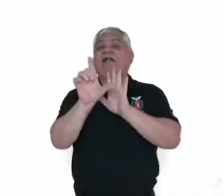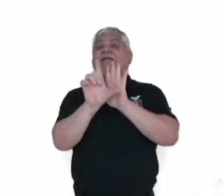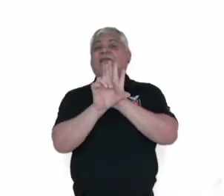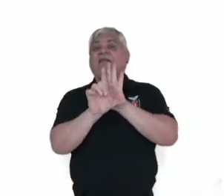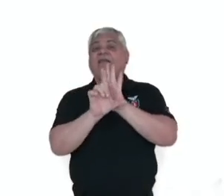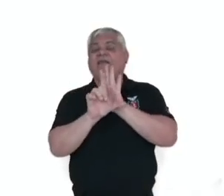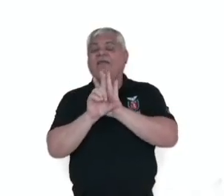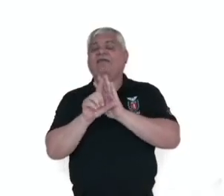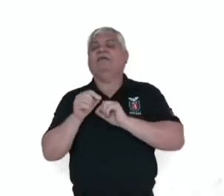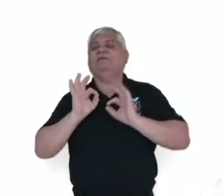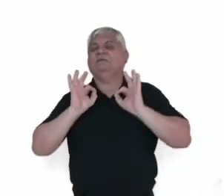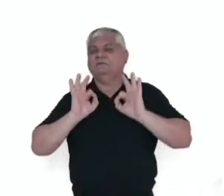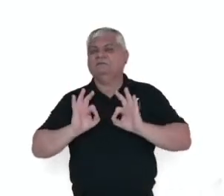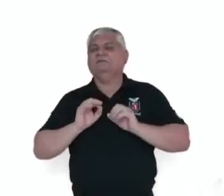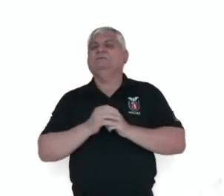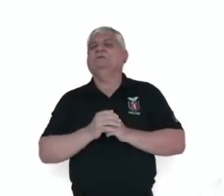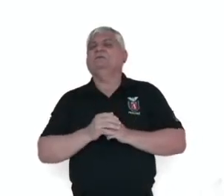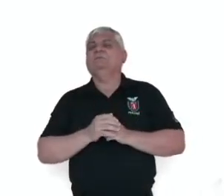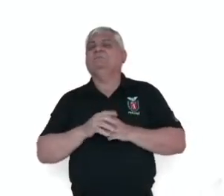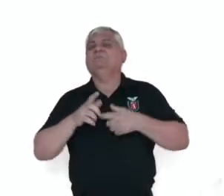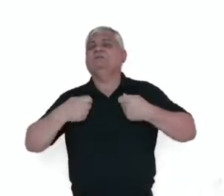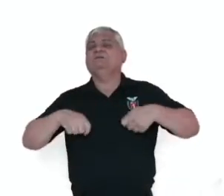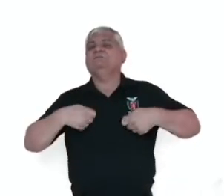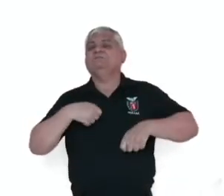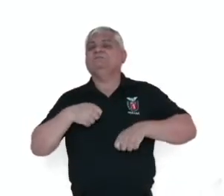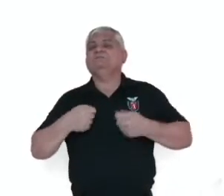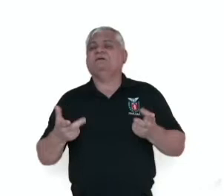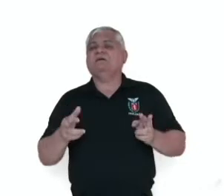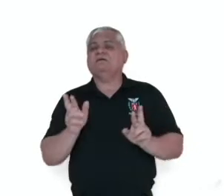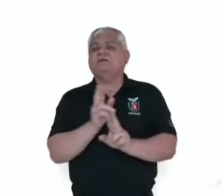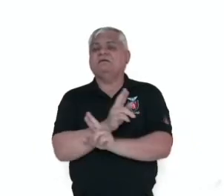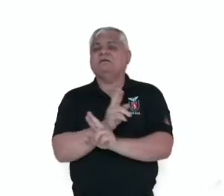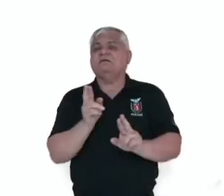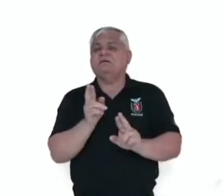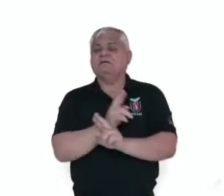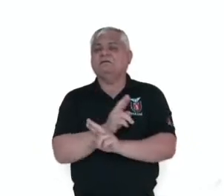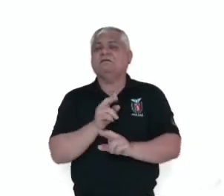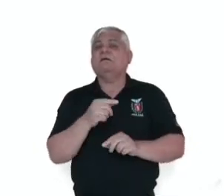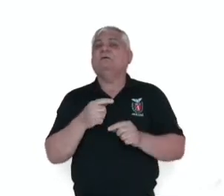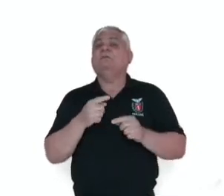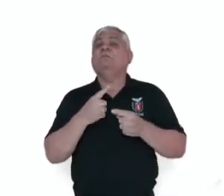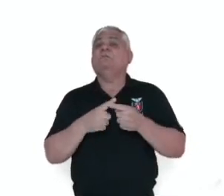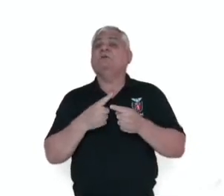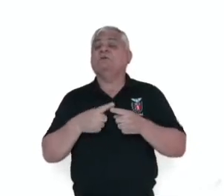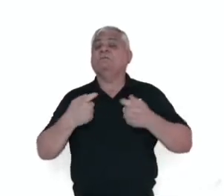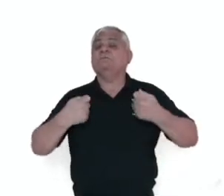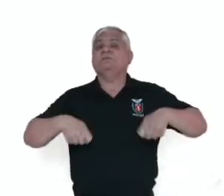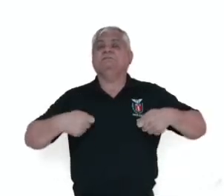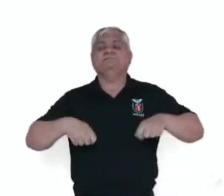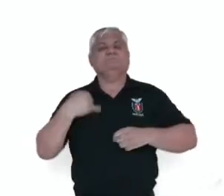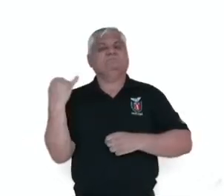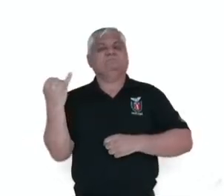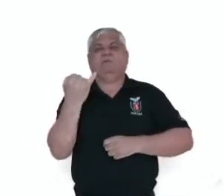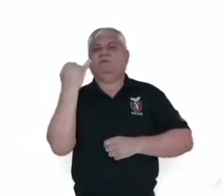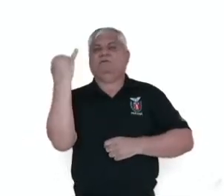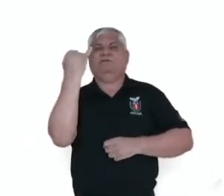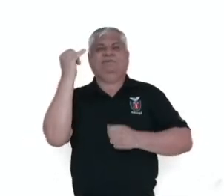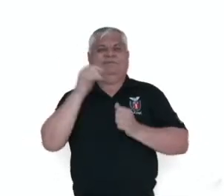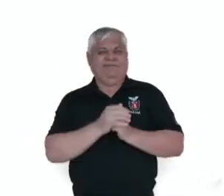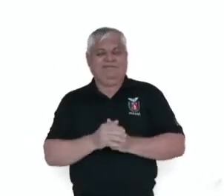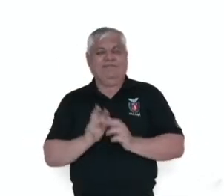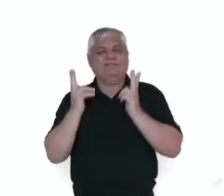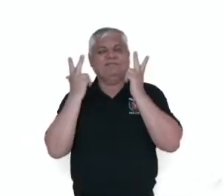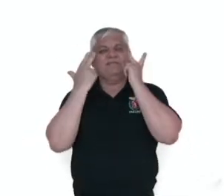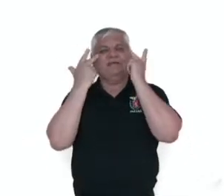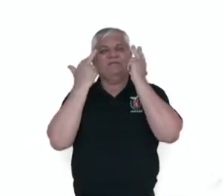no seu sentido mais amplo, são relações necessárias que derivam da natureza das coisas